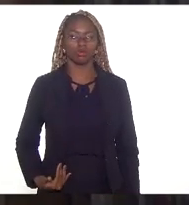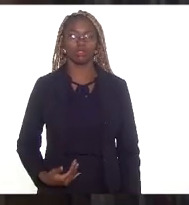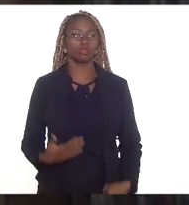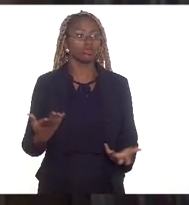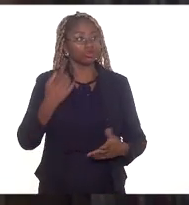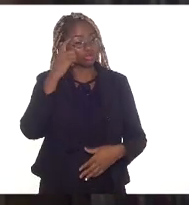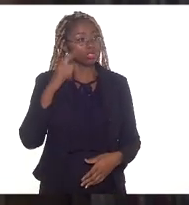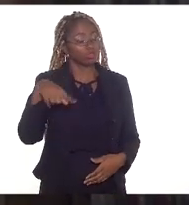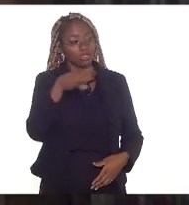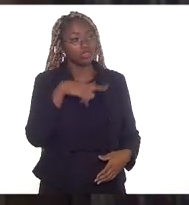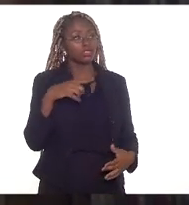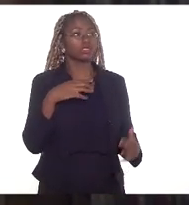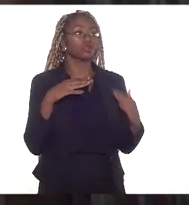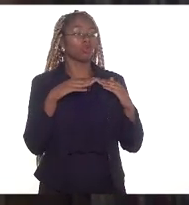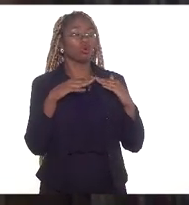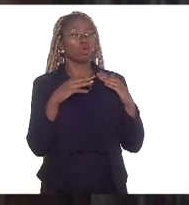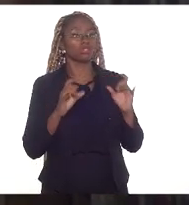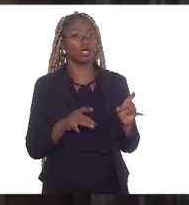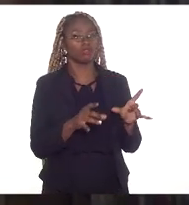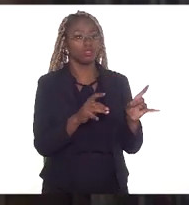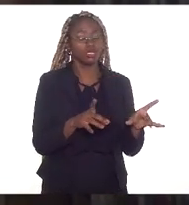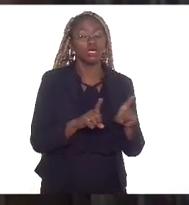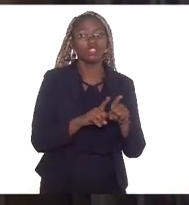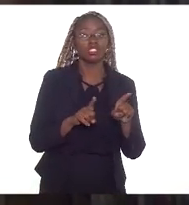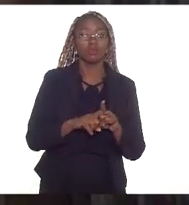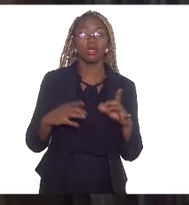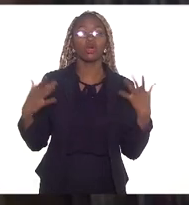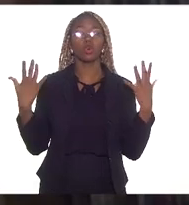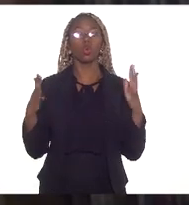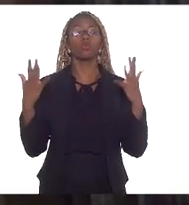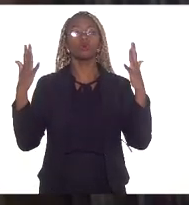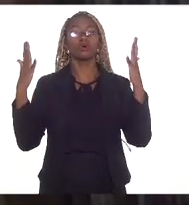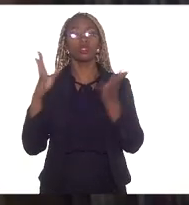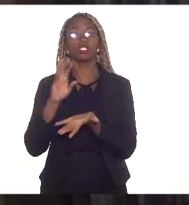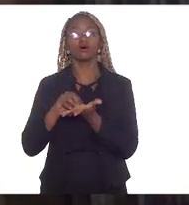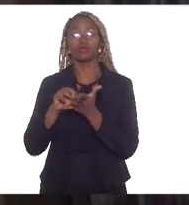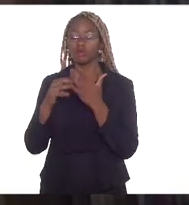venda estão comemorando também a falta de apresentação de proposta